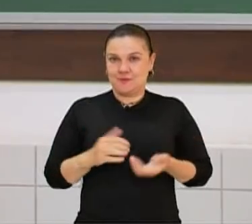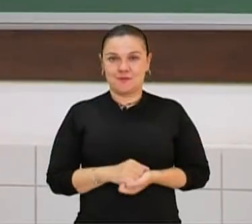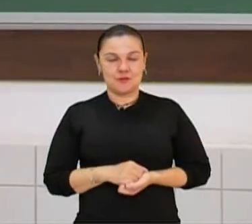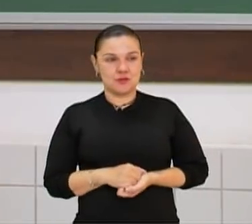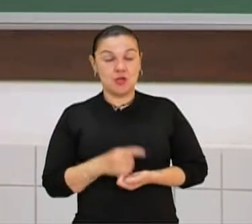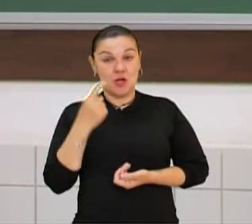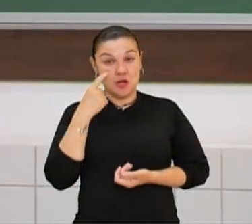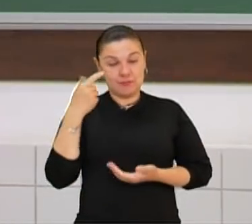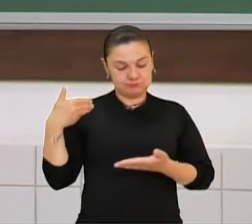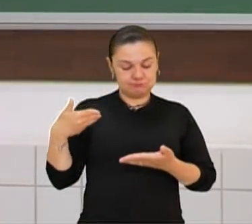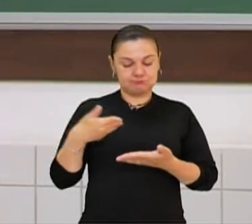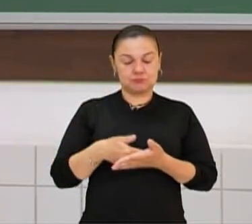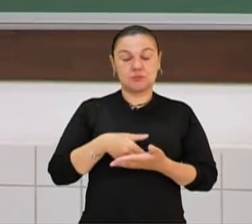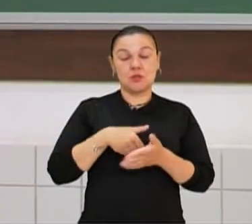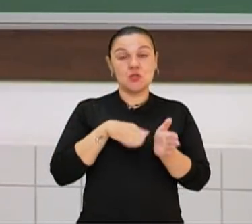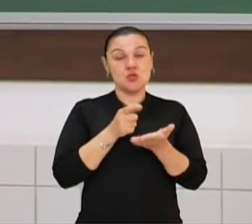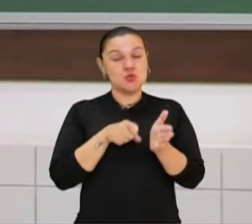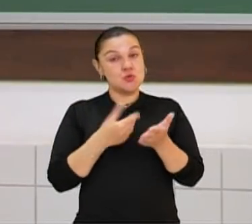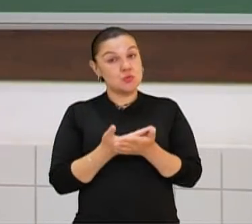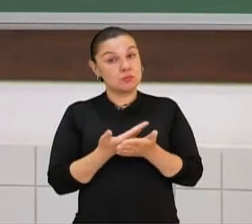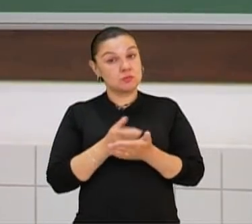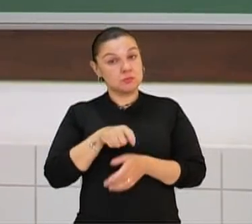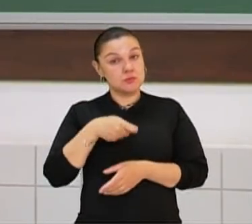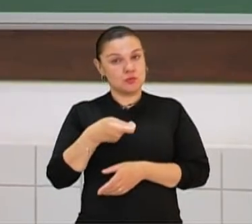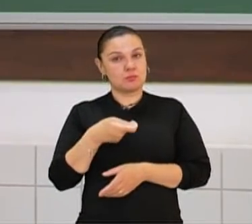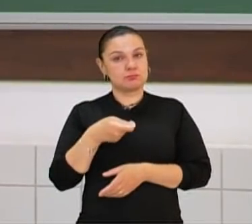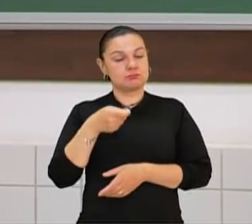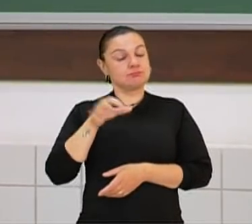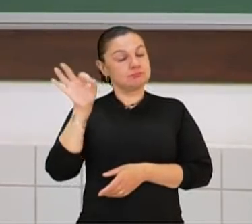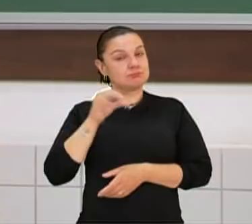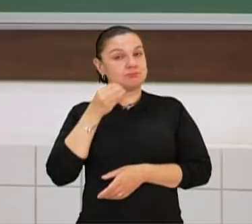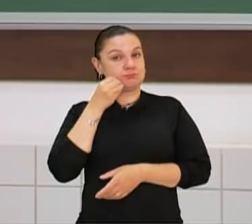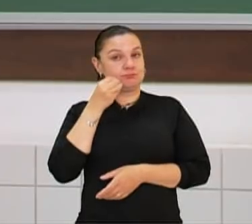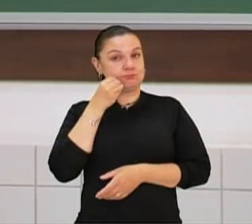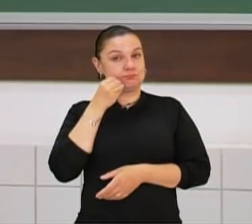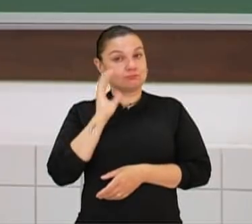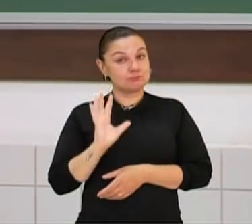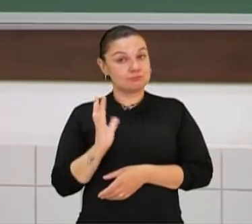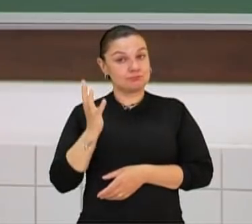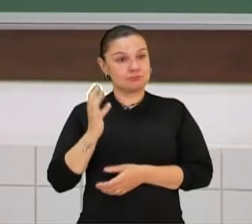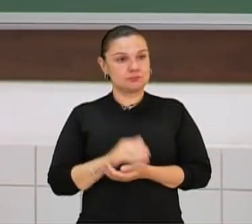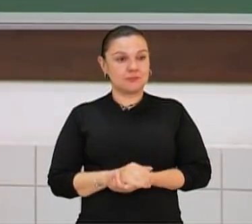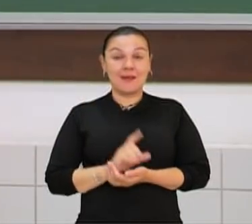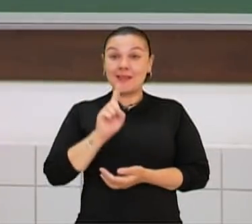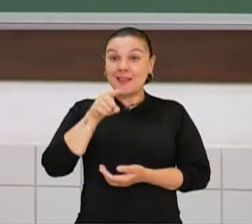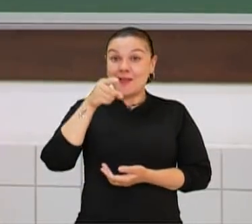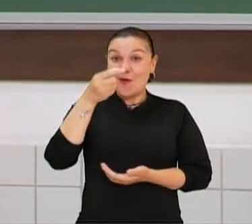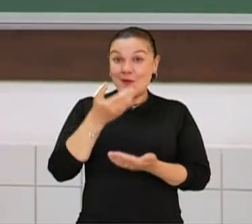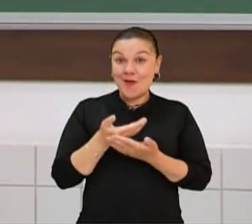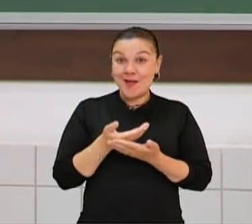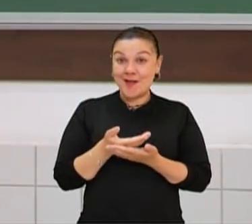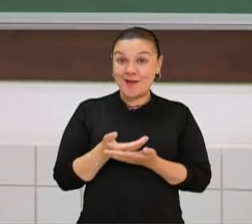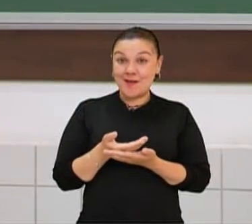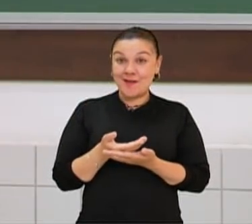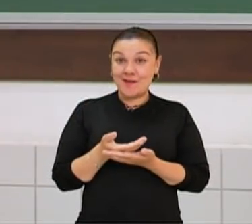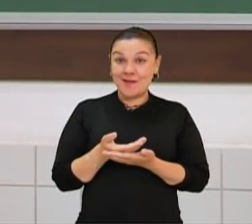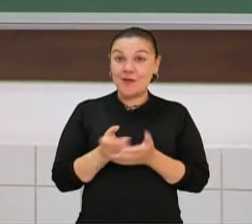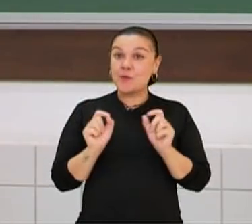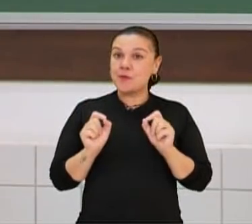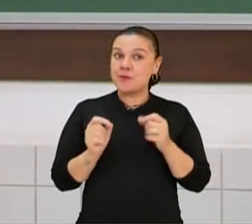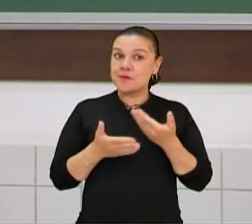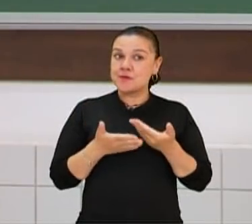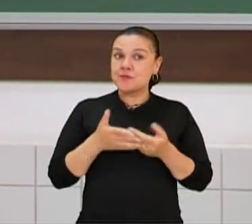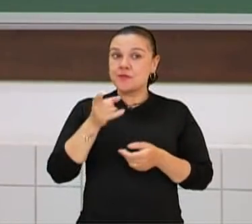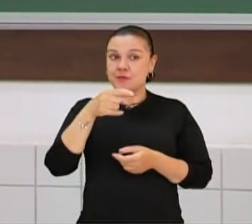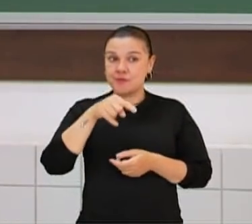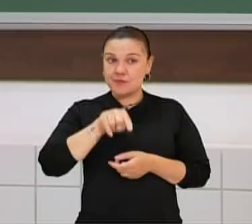nós continuamos estudando probabilidade, que é essa chance de algo acontecer. E na próxima aula, nós vamos estudar um negócio que